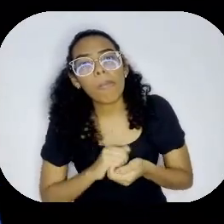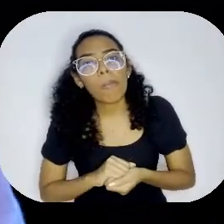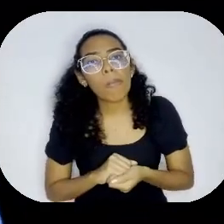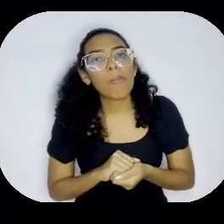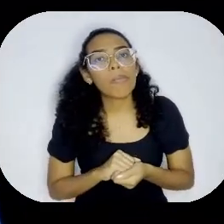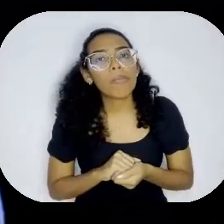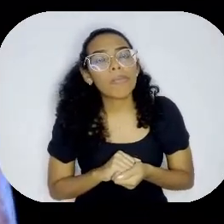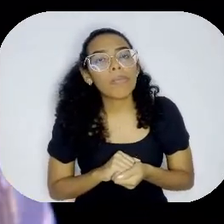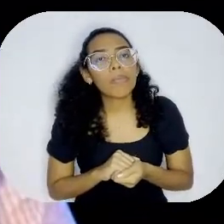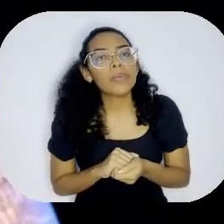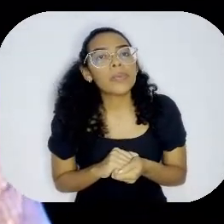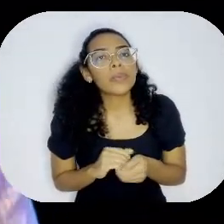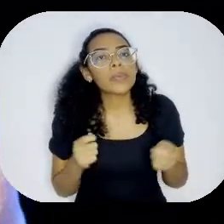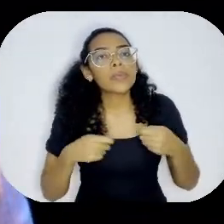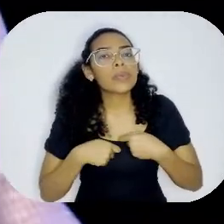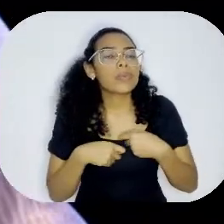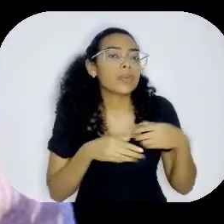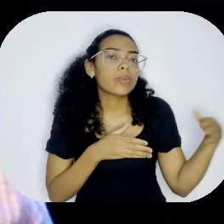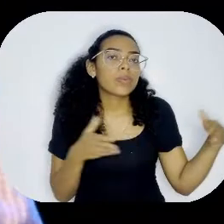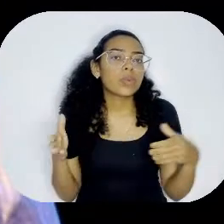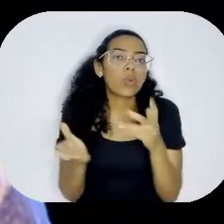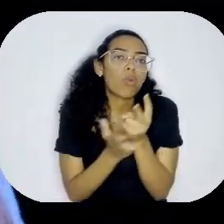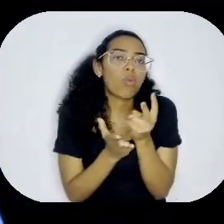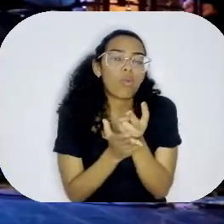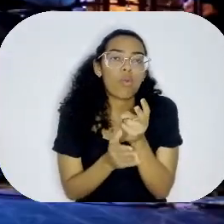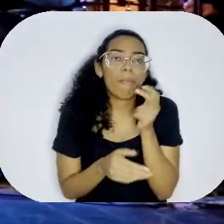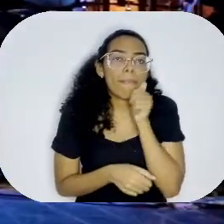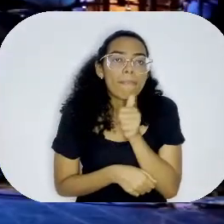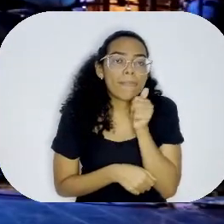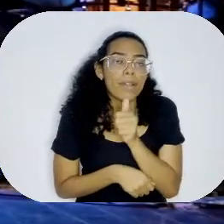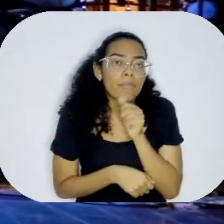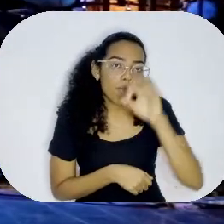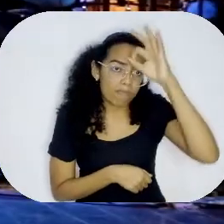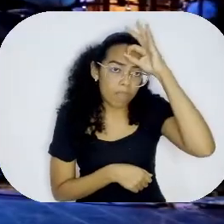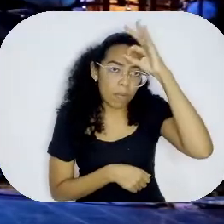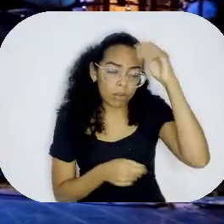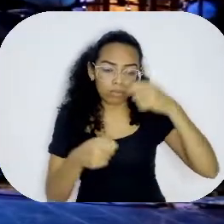perpassa, continuas mulher apenas pela vagina que abraça.